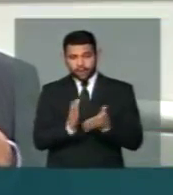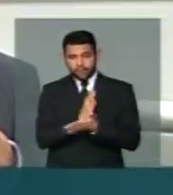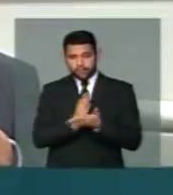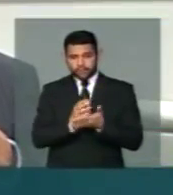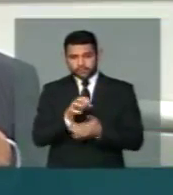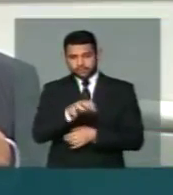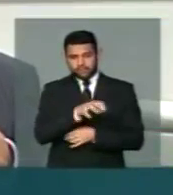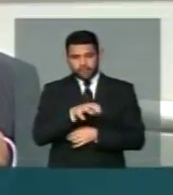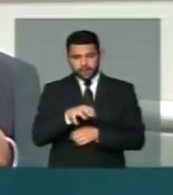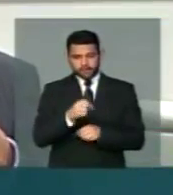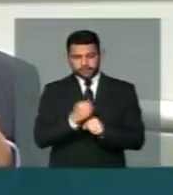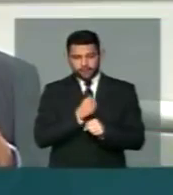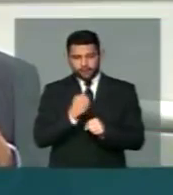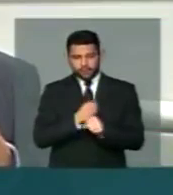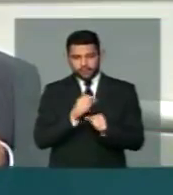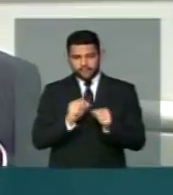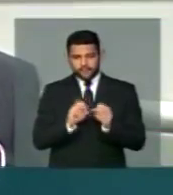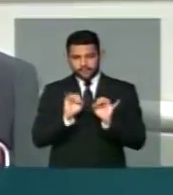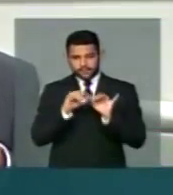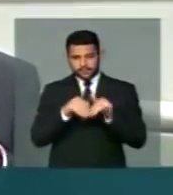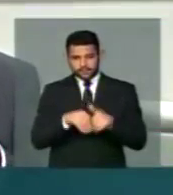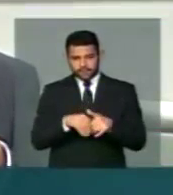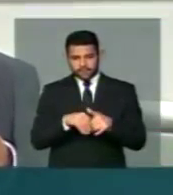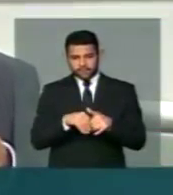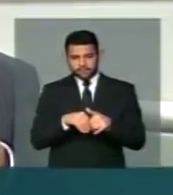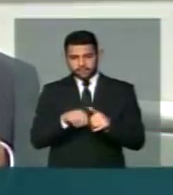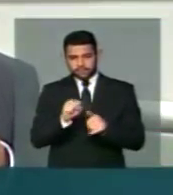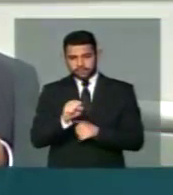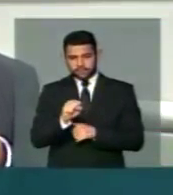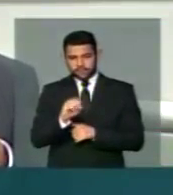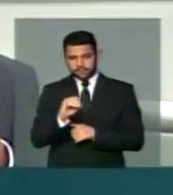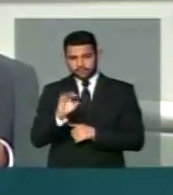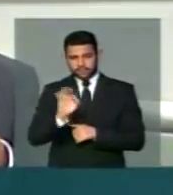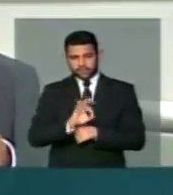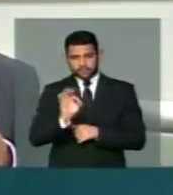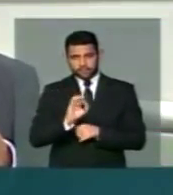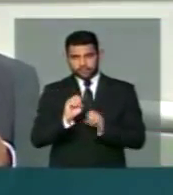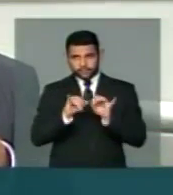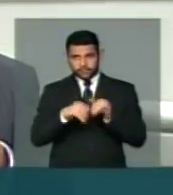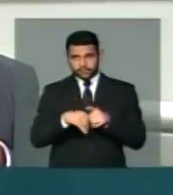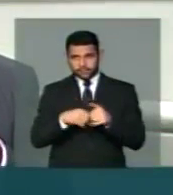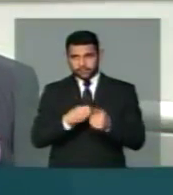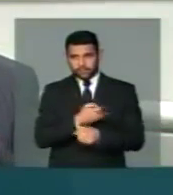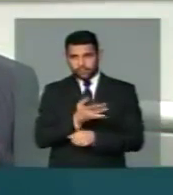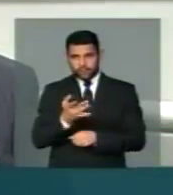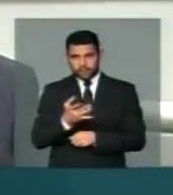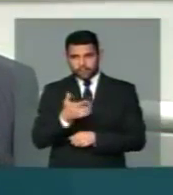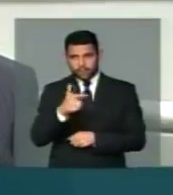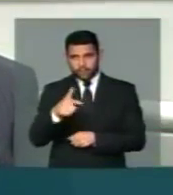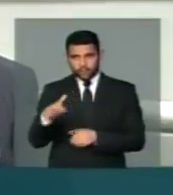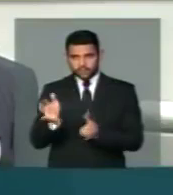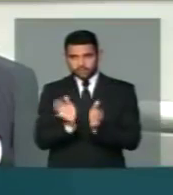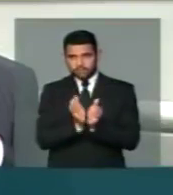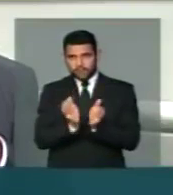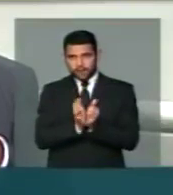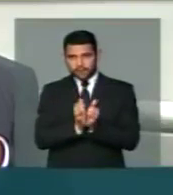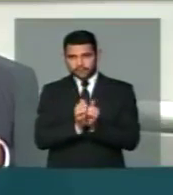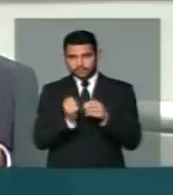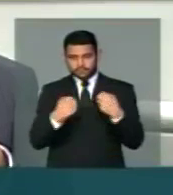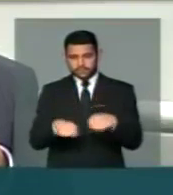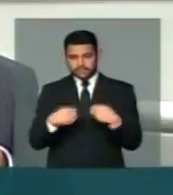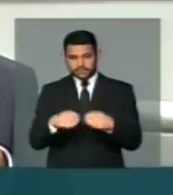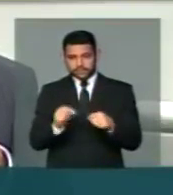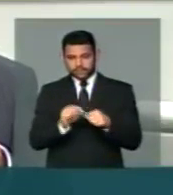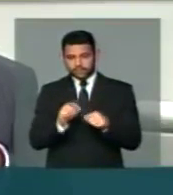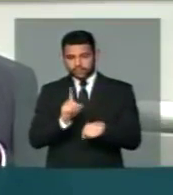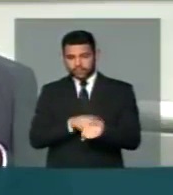algumas partes da obra foram concluídas, praticamente 80% concluído, enquanto outras partes ainda demandariam